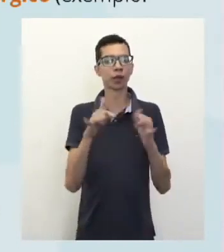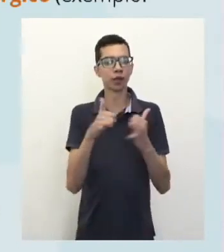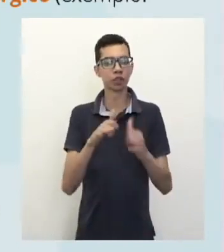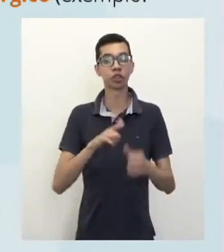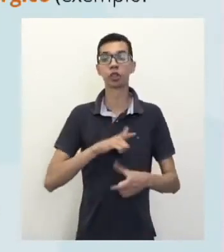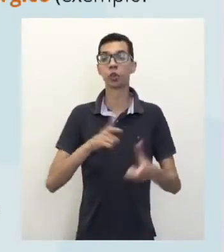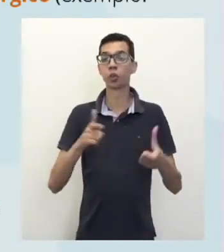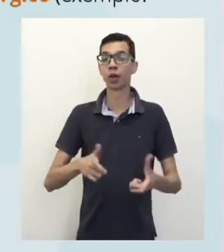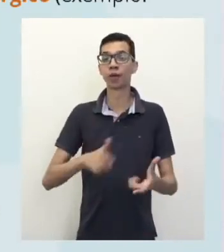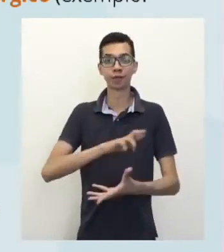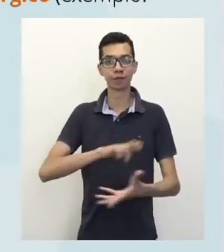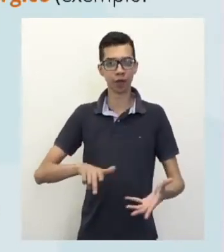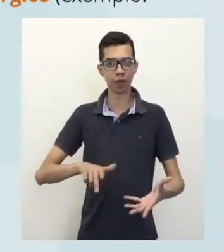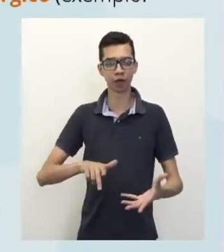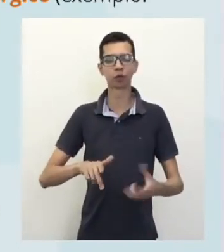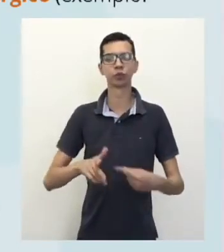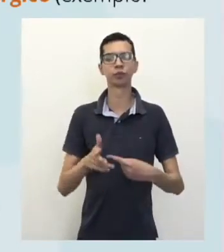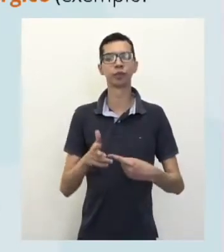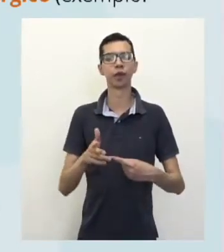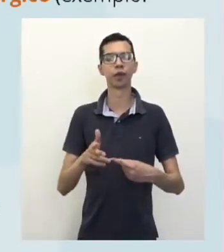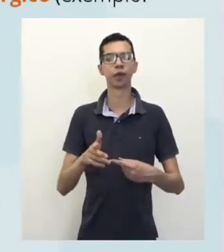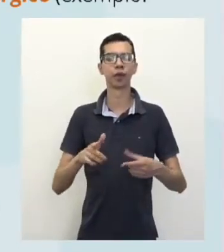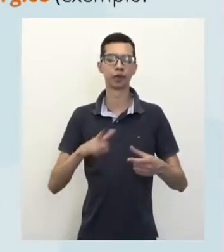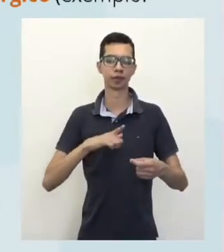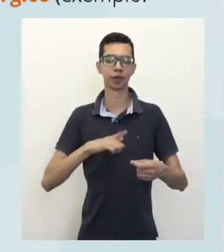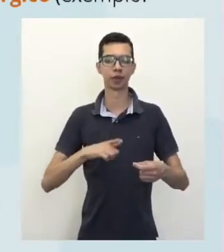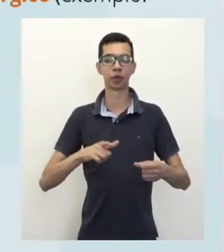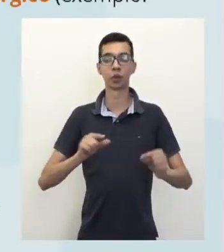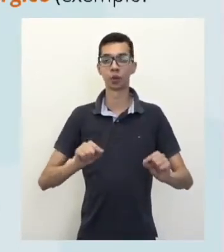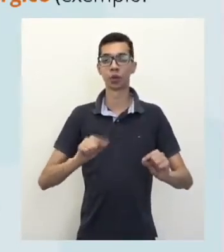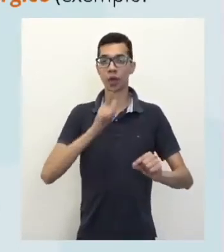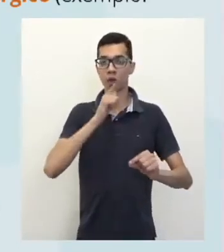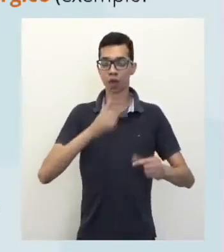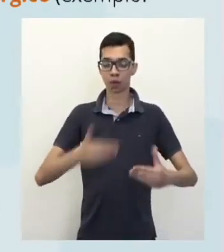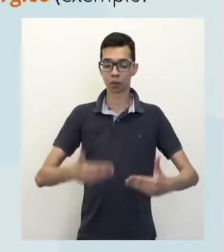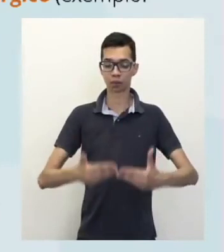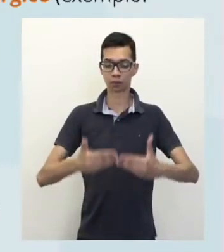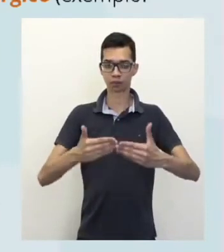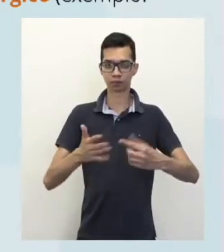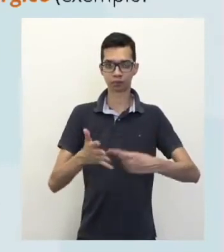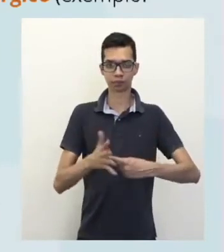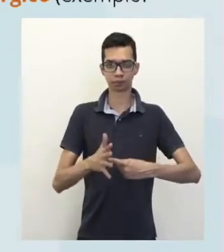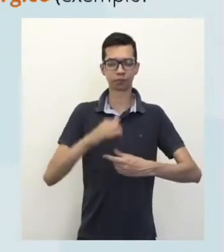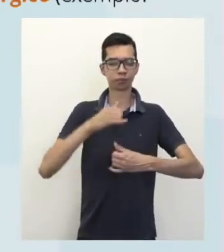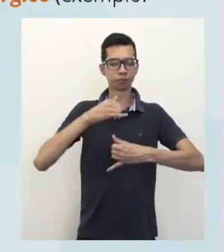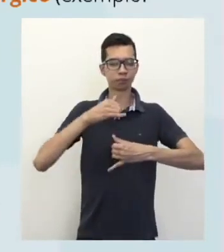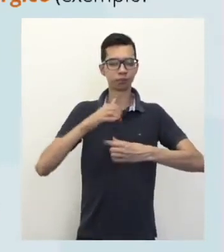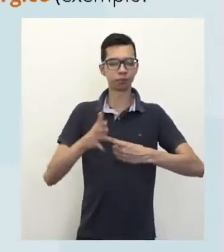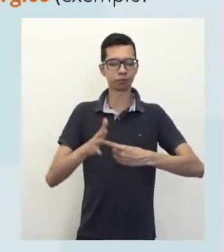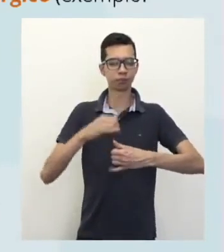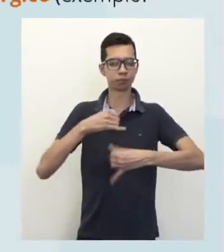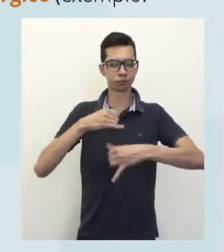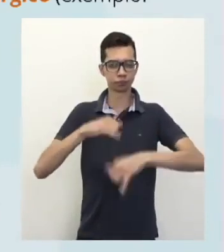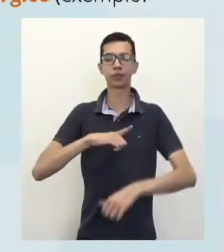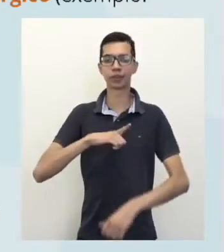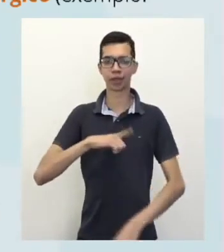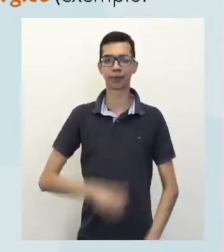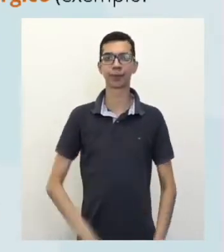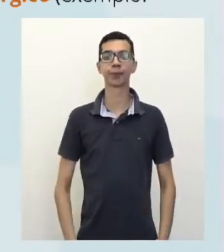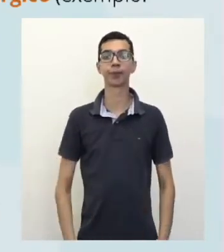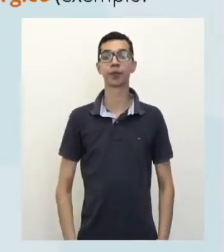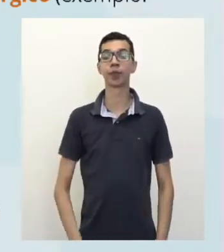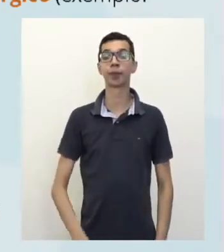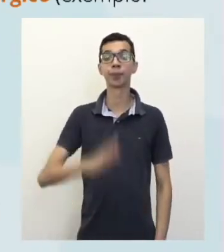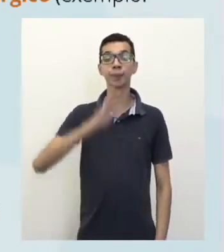usinas hidrelétricas, principalmente no Amazonas, Pará e Rondônia. A gente tem um complexo muito